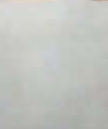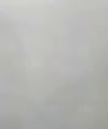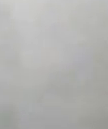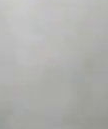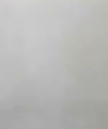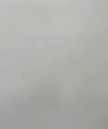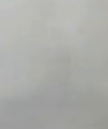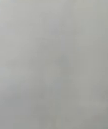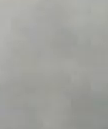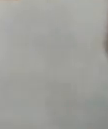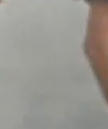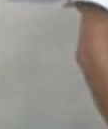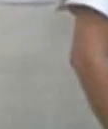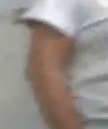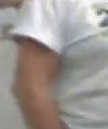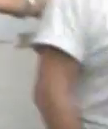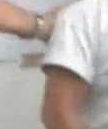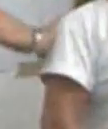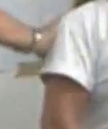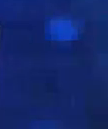702.196 votos em todo o estado.